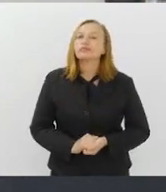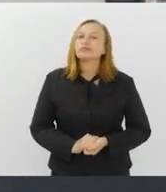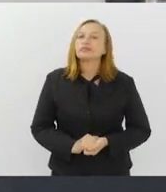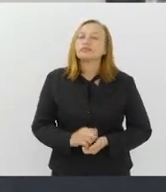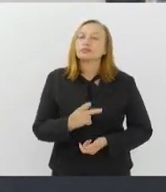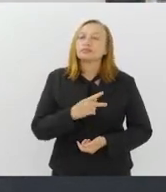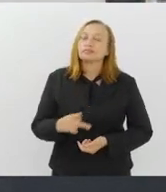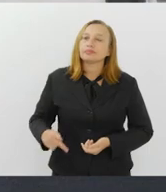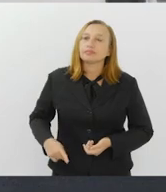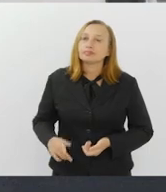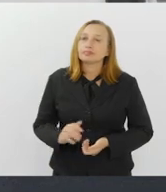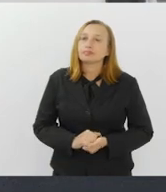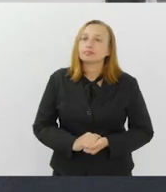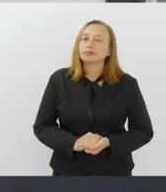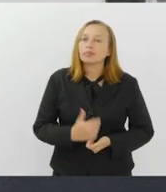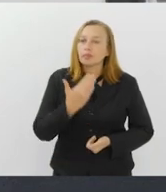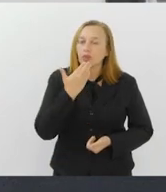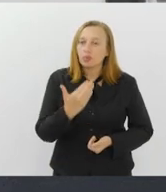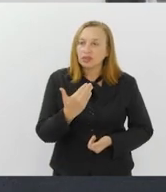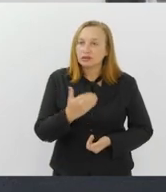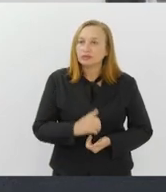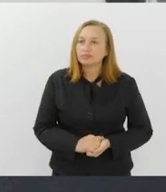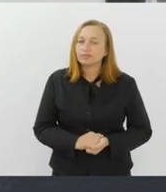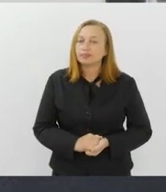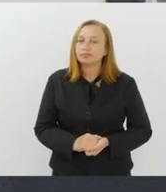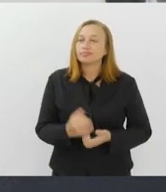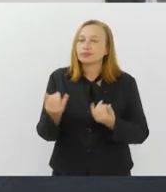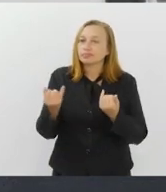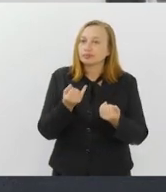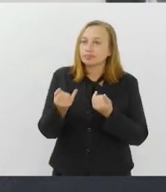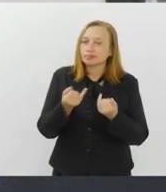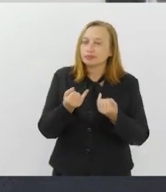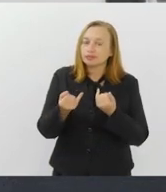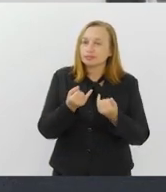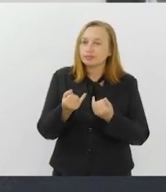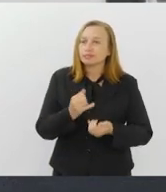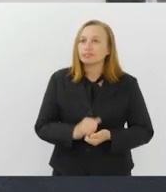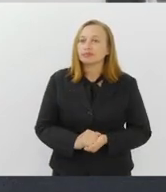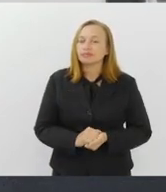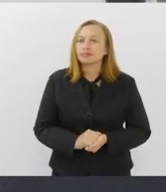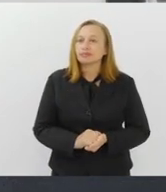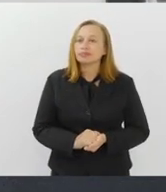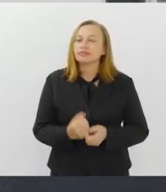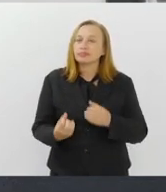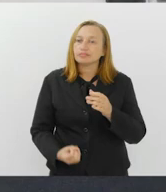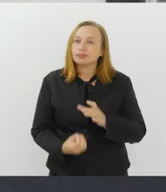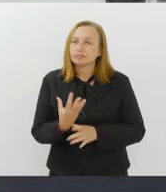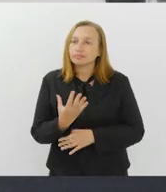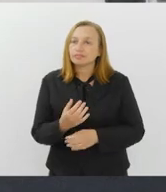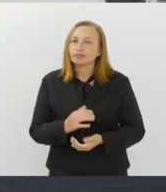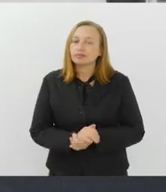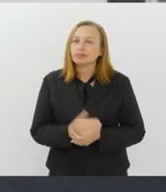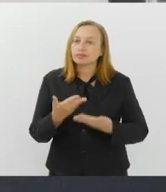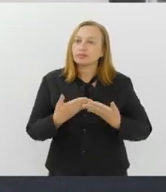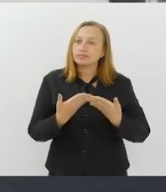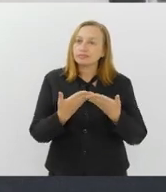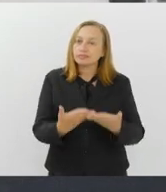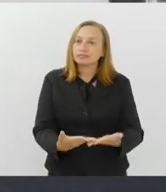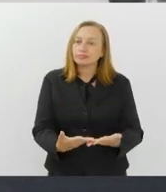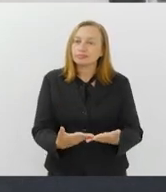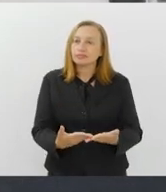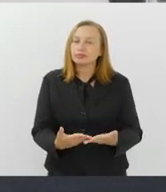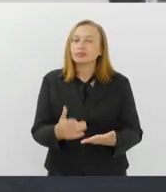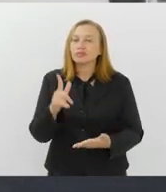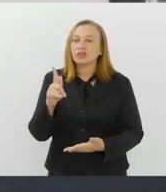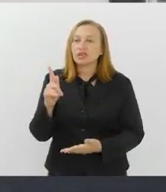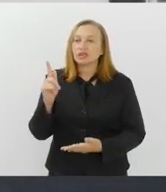um pedido de informações que nós formulamos para que seja encaminhada à Agência Nacional